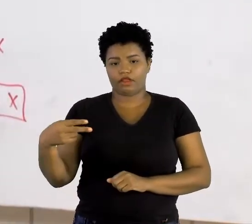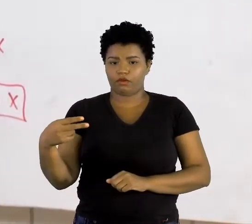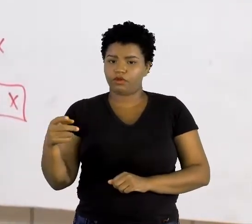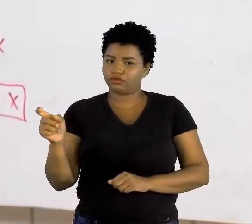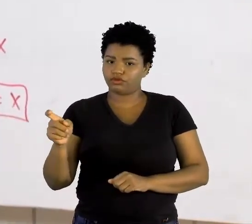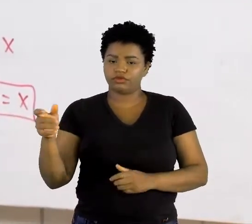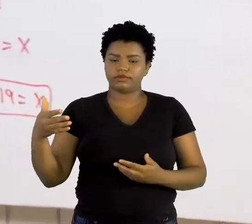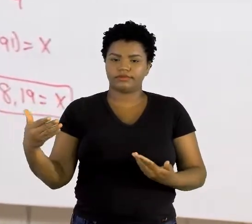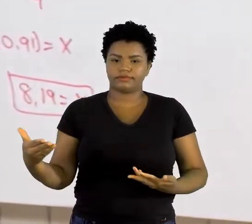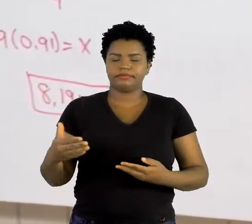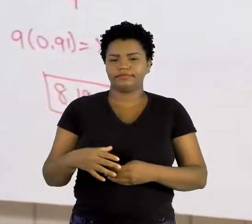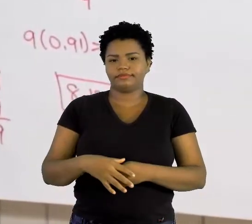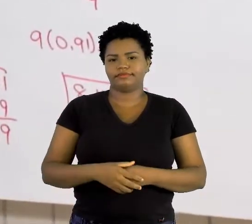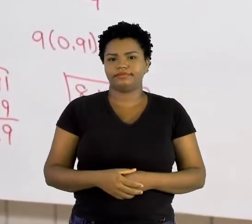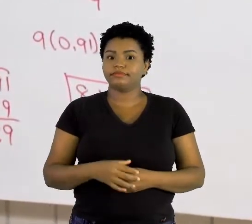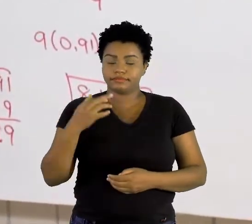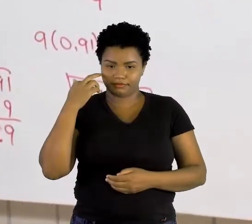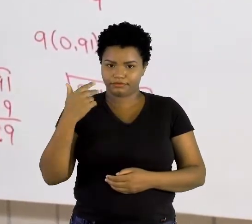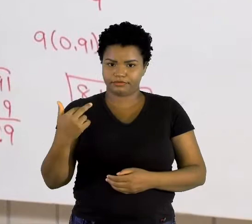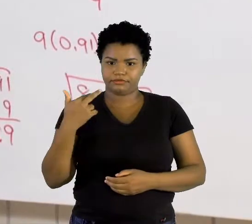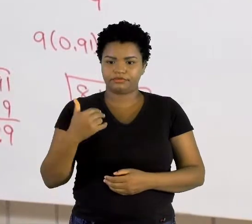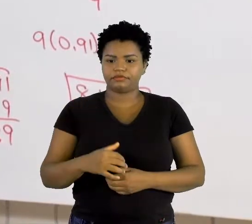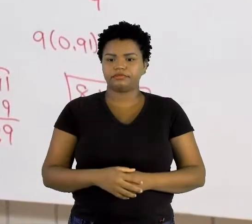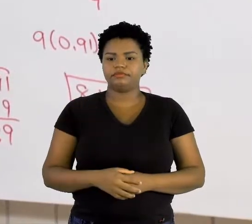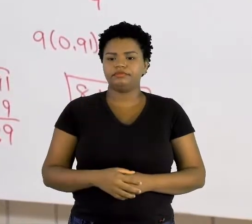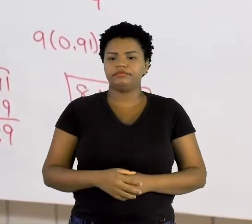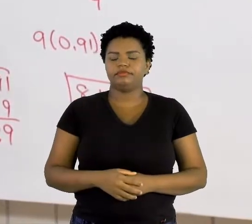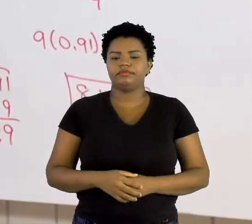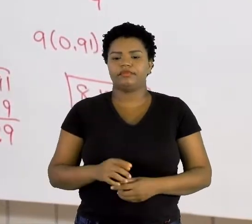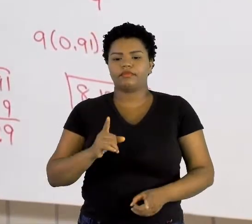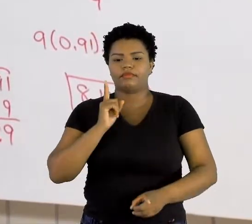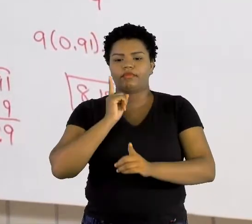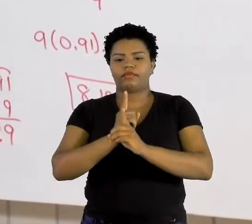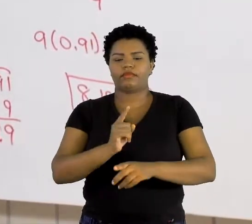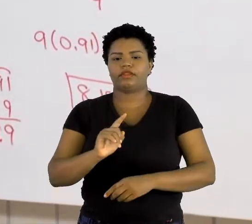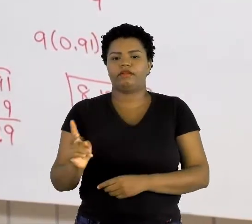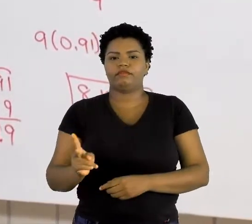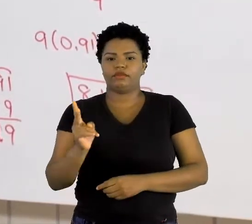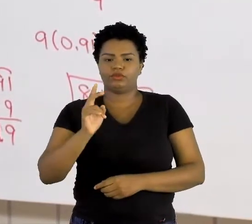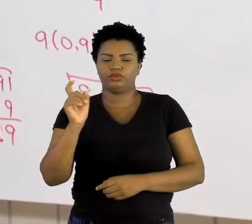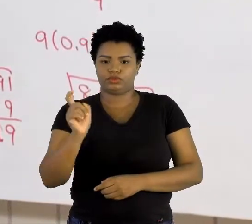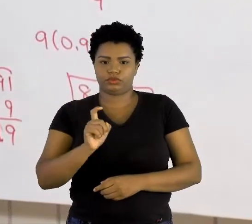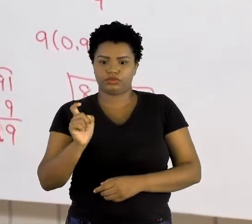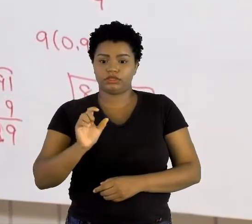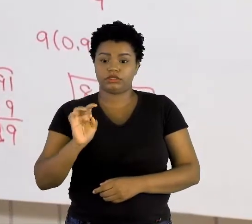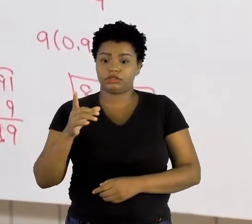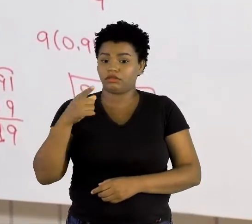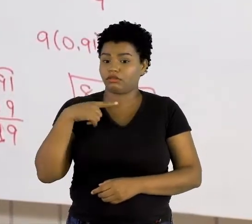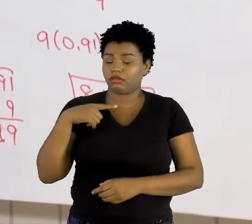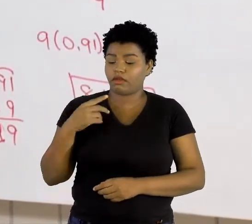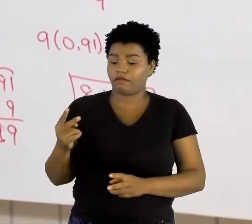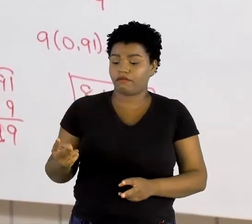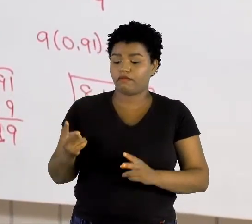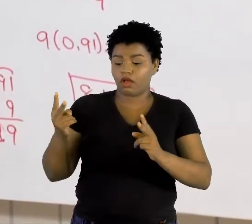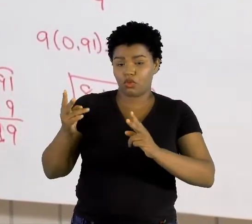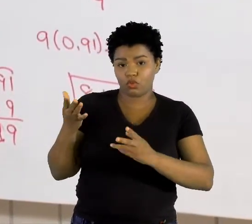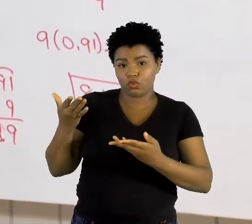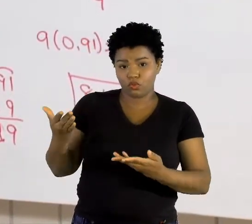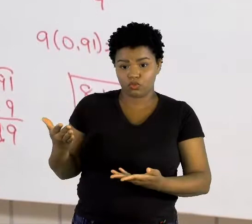x. Tranquilo? Bom, encontramos o valor do x. Se aqui eu já tenho esse valor,